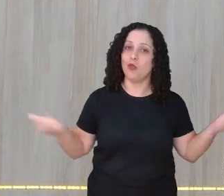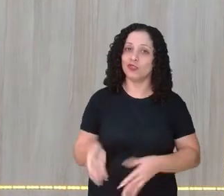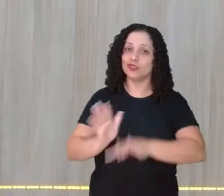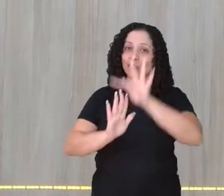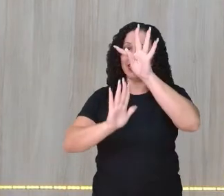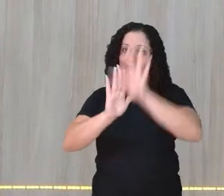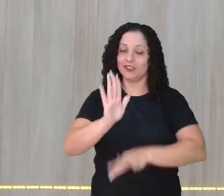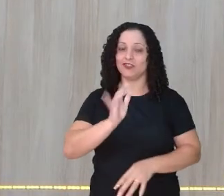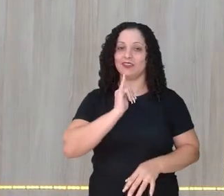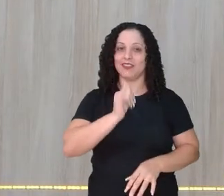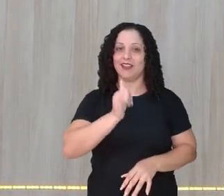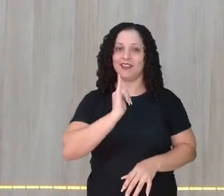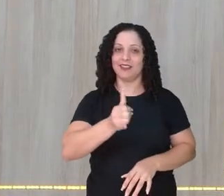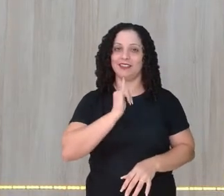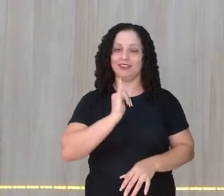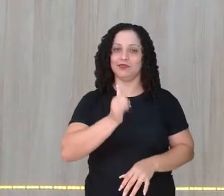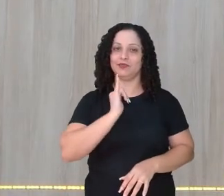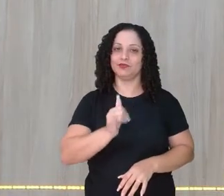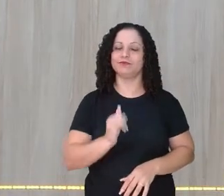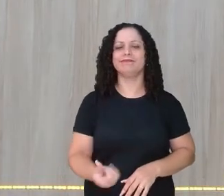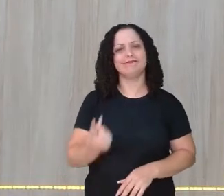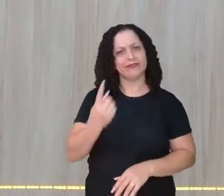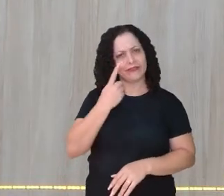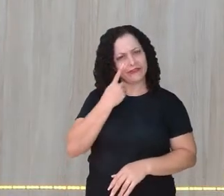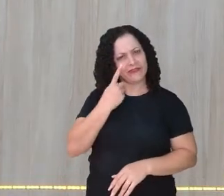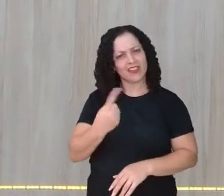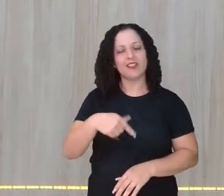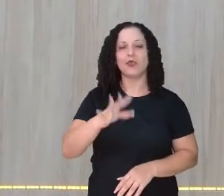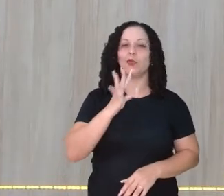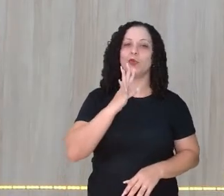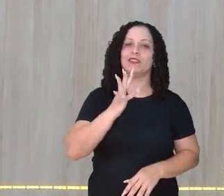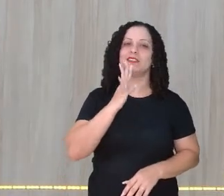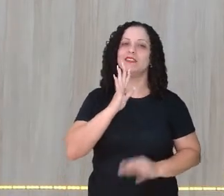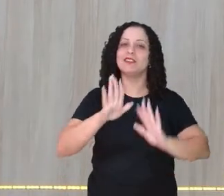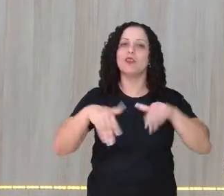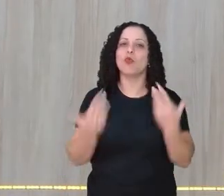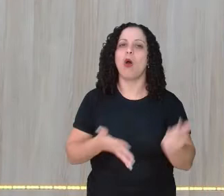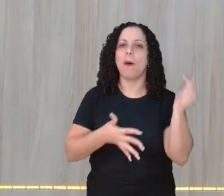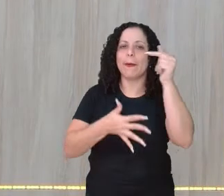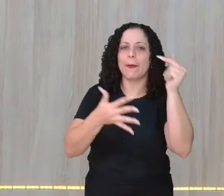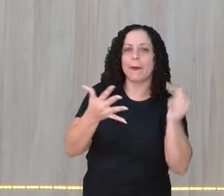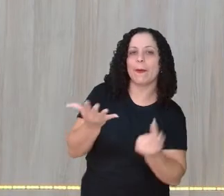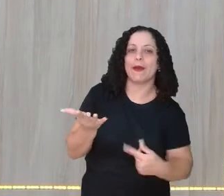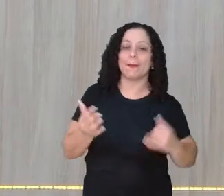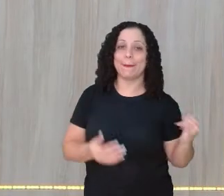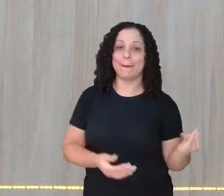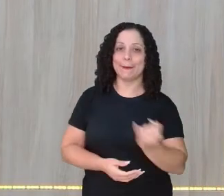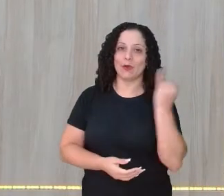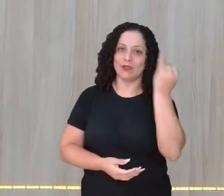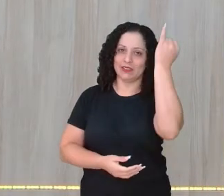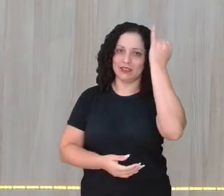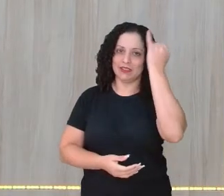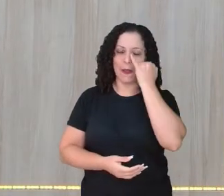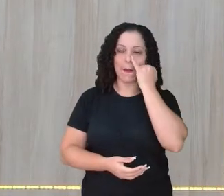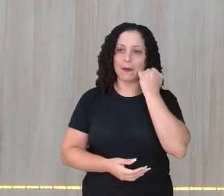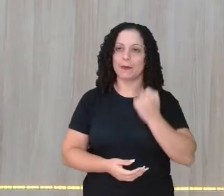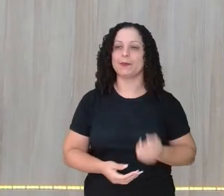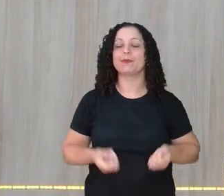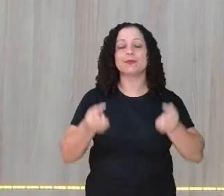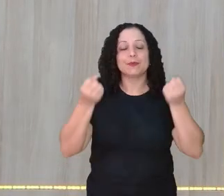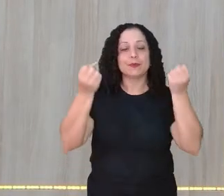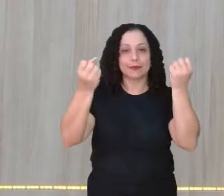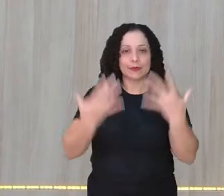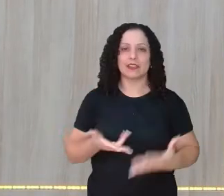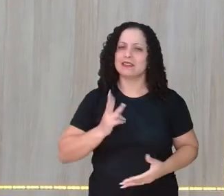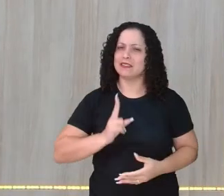texto narrativo para a gente ver quais são os elementos, qual é a sua importância. Eu costumo dizer que